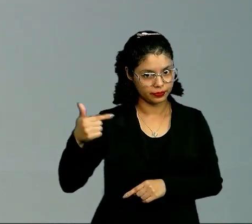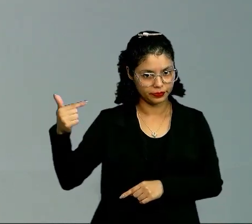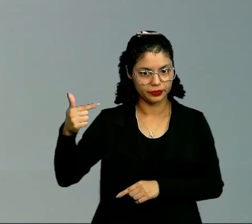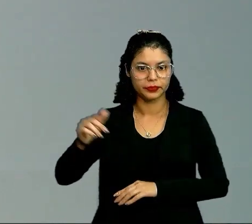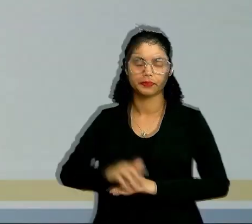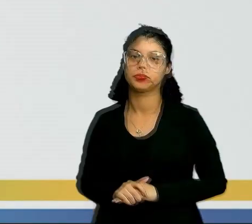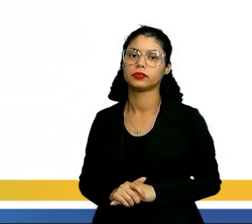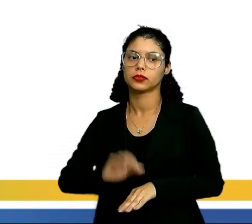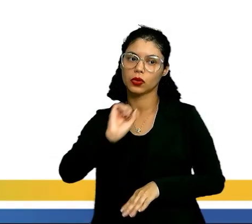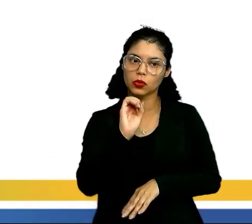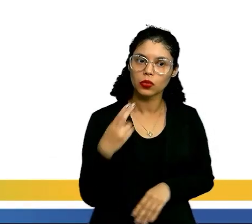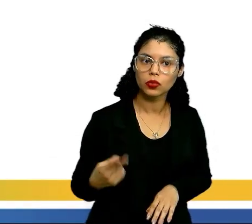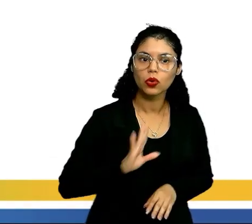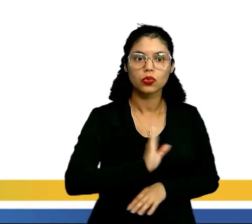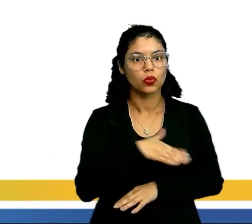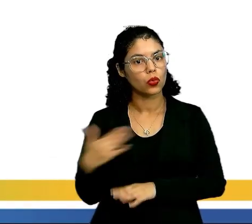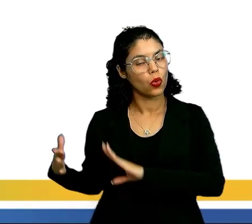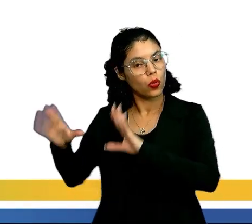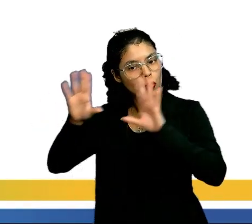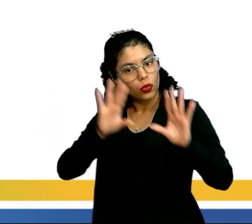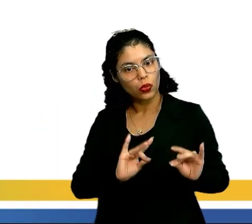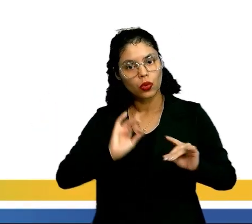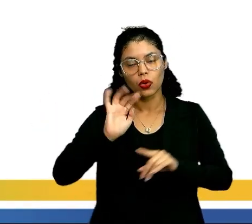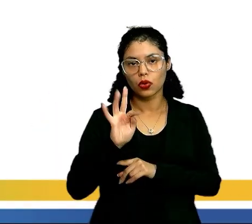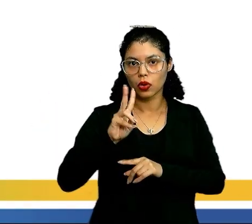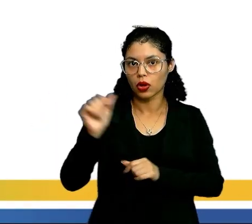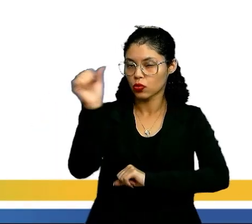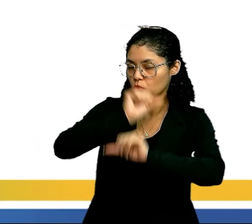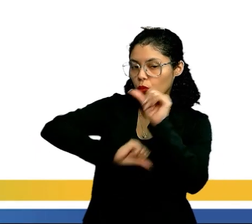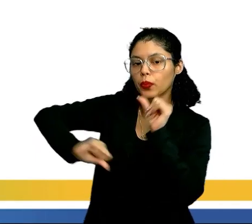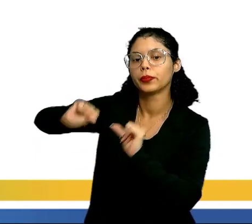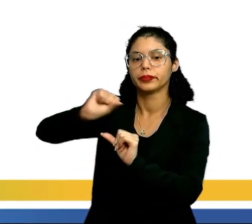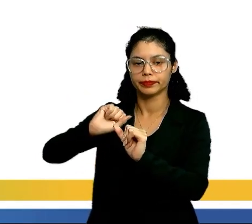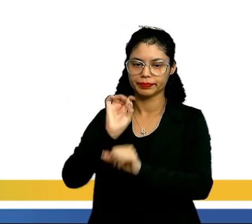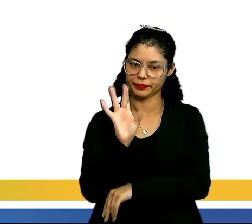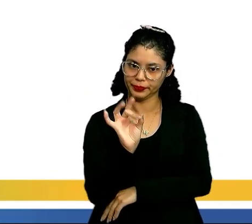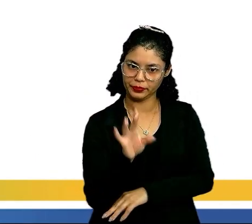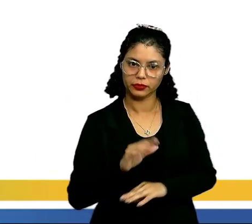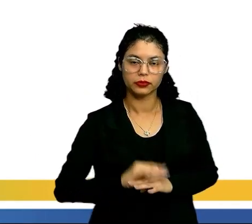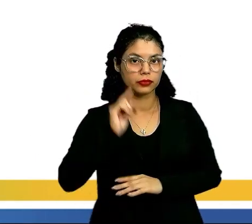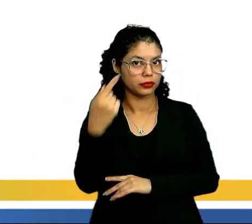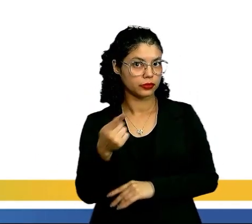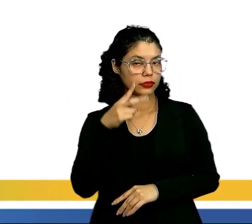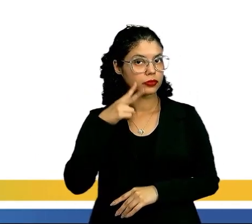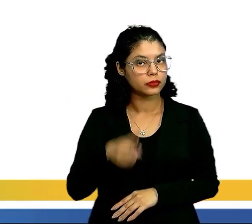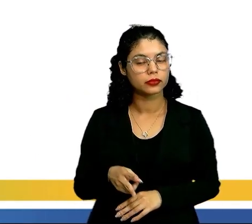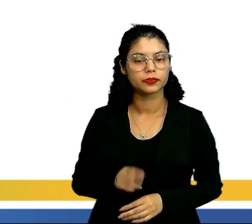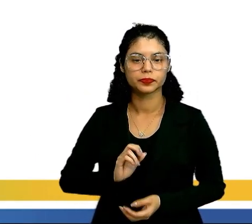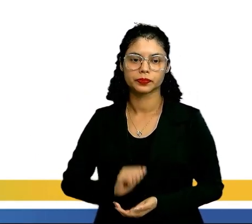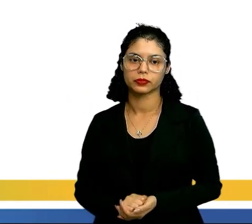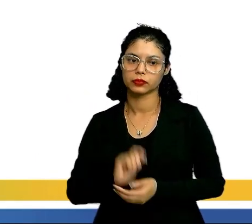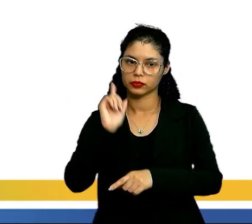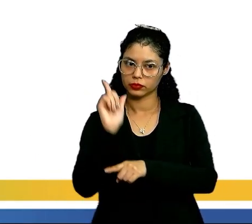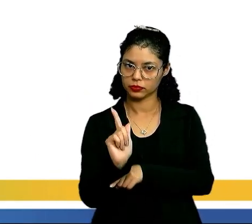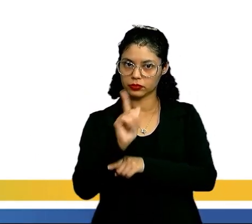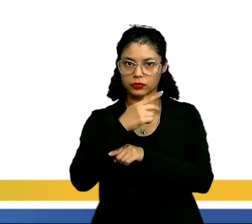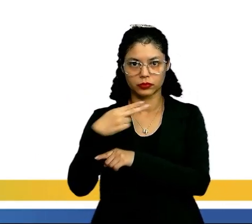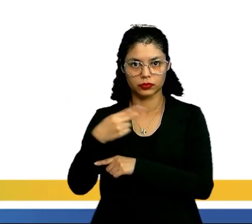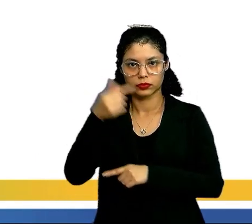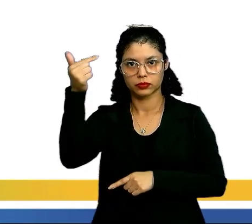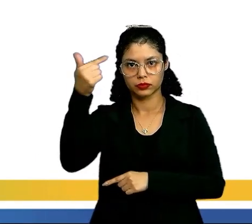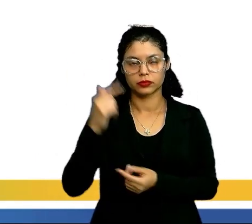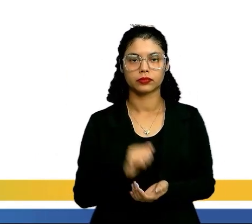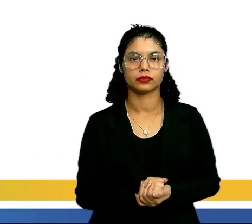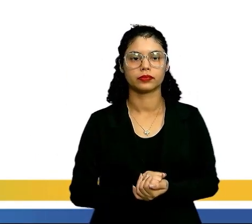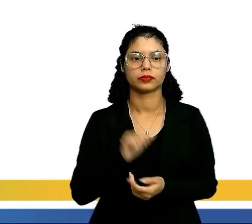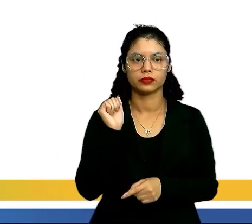Ou seja, quando a gente traz na geometria, só vai trocar, tá? Ali nós vamos colocar, ó, g ao quadrado, que é